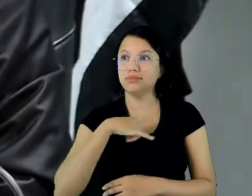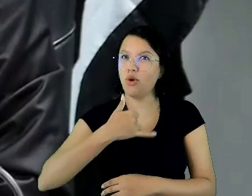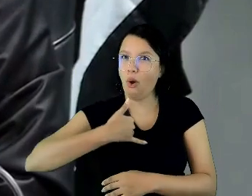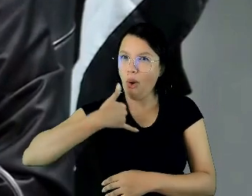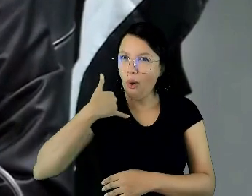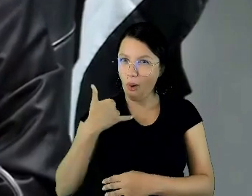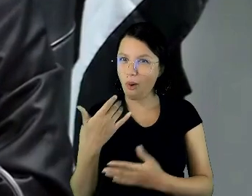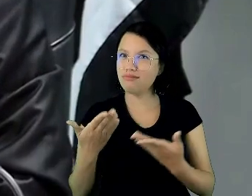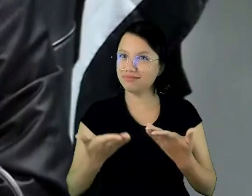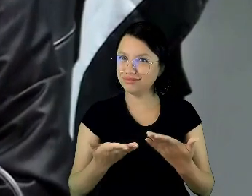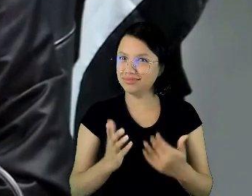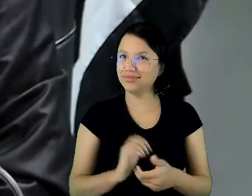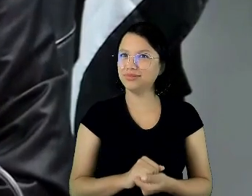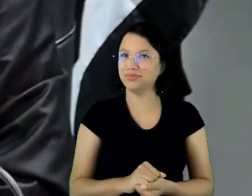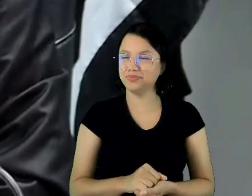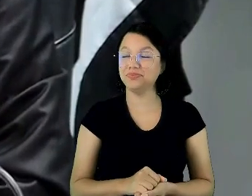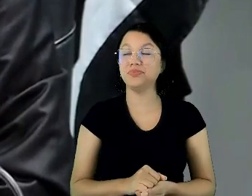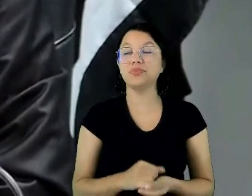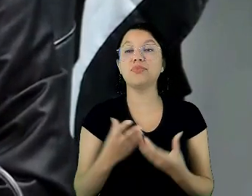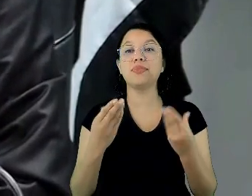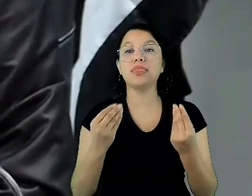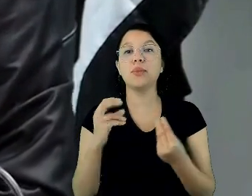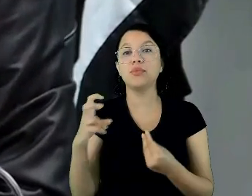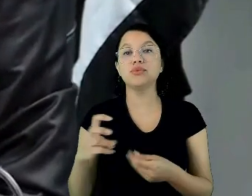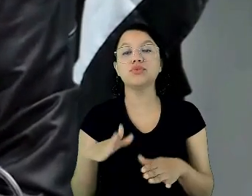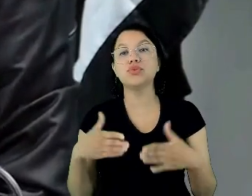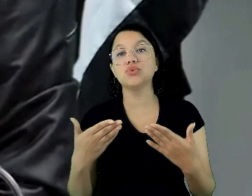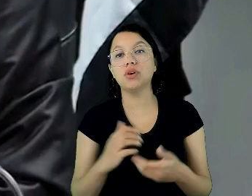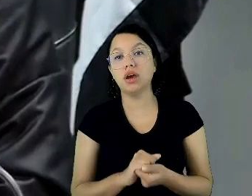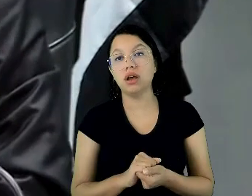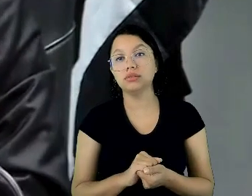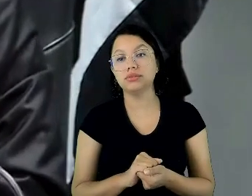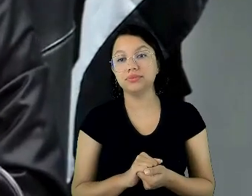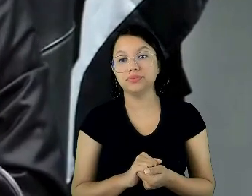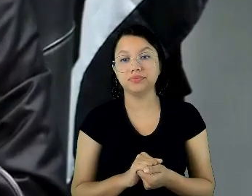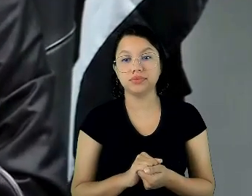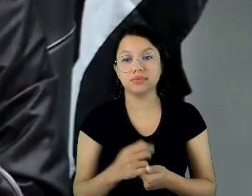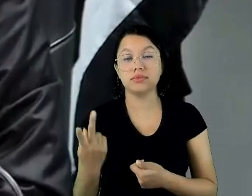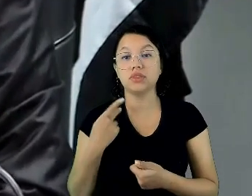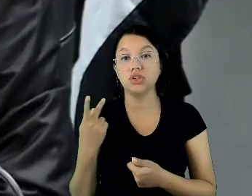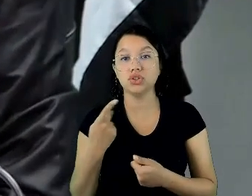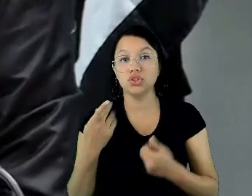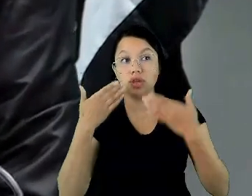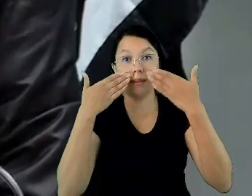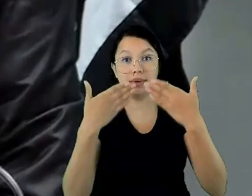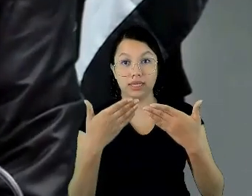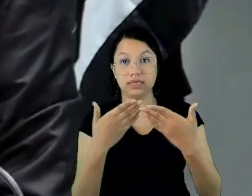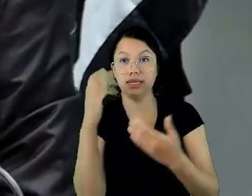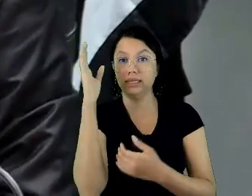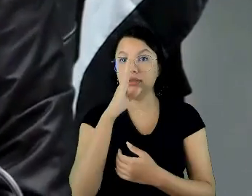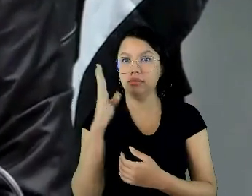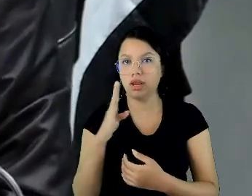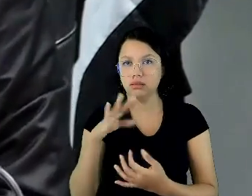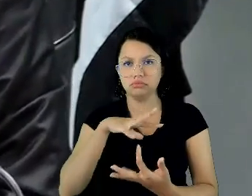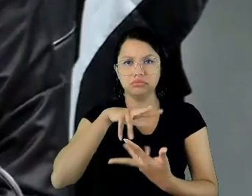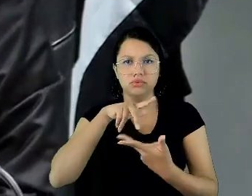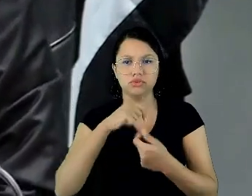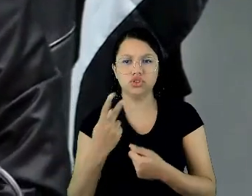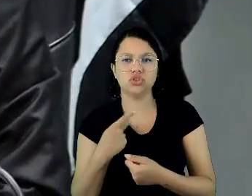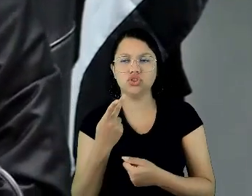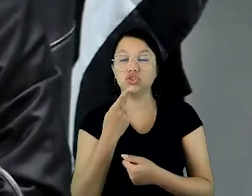Muitas vezes, quando a gente se apresenta Brasil afora, e a gente fala de Pantanal, fala de